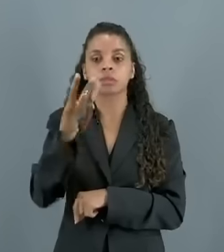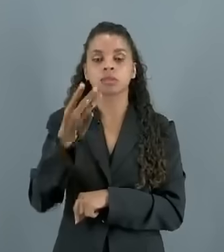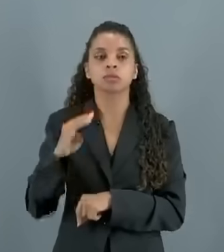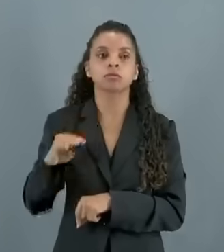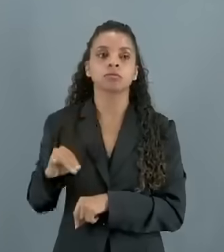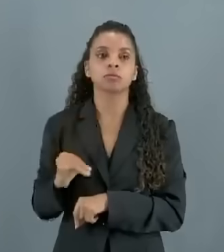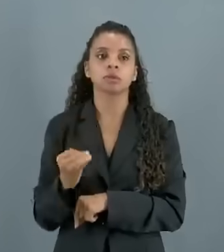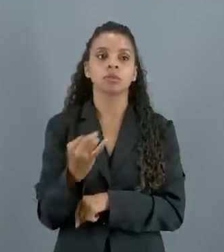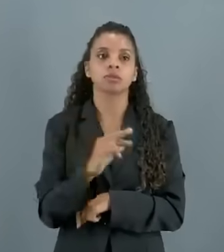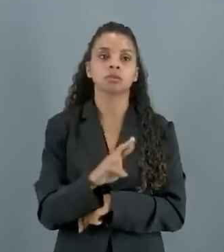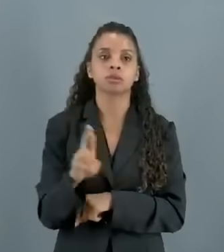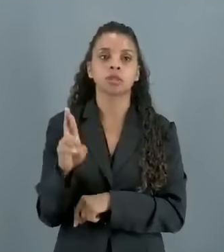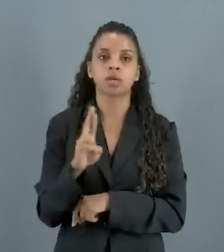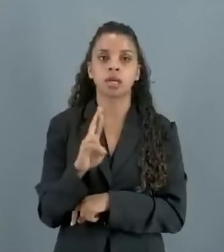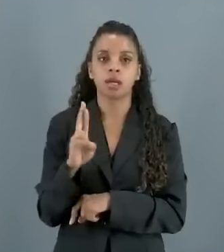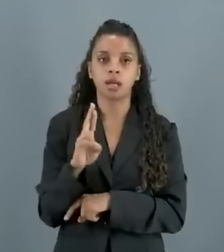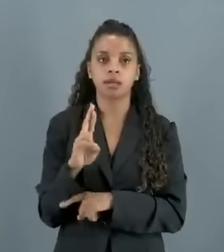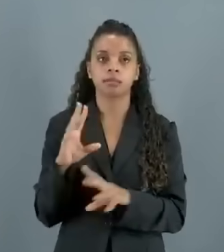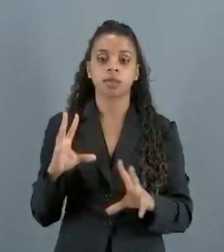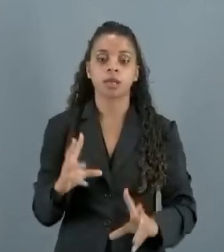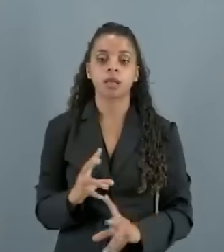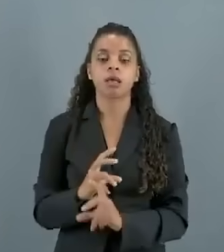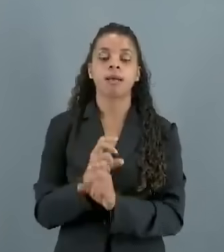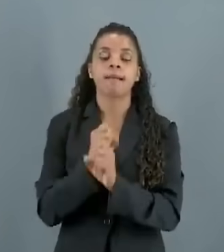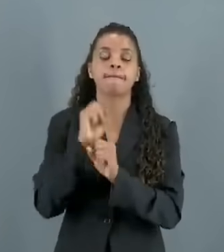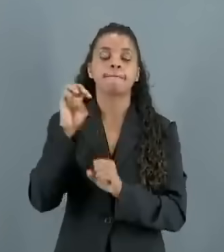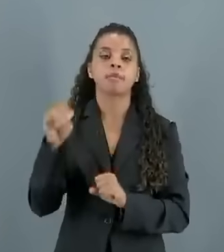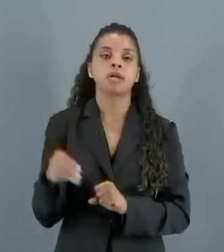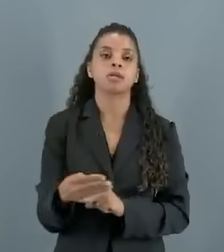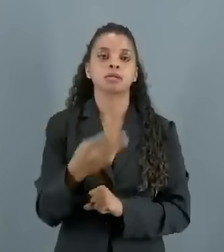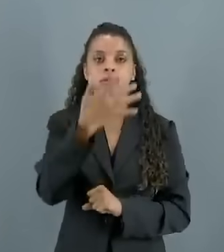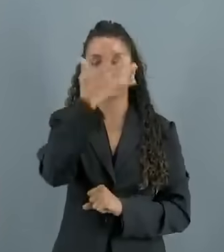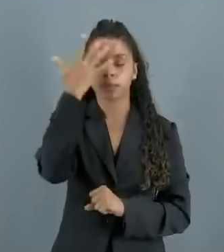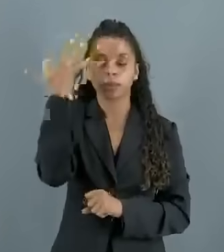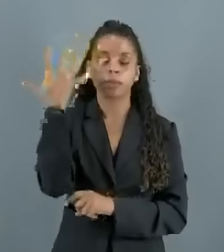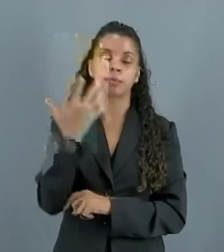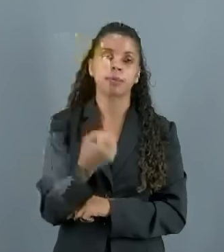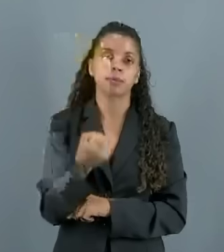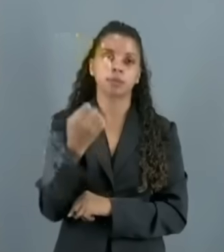para milhões de aposentados brasileiros. Então esse é o motivo do